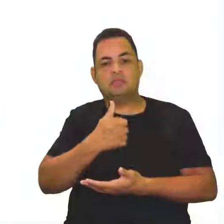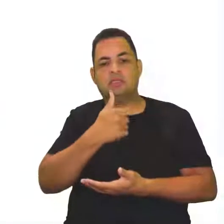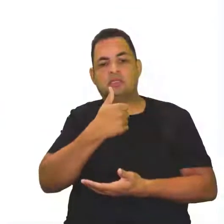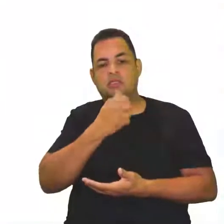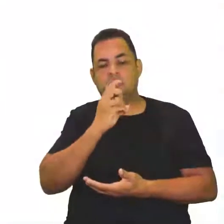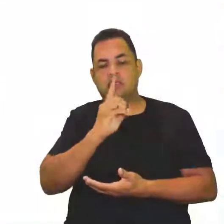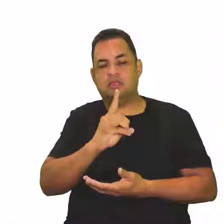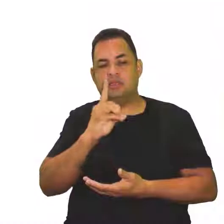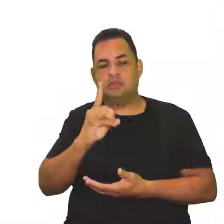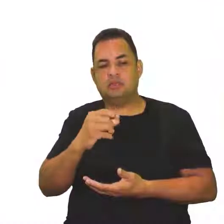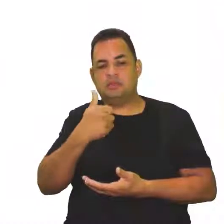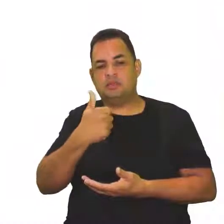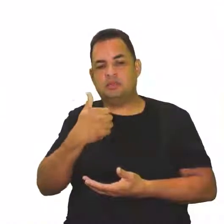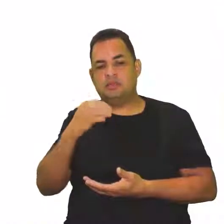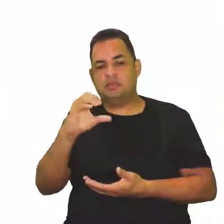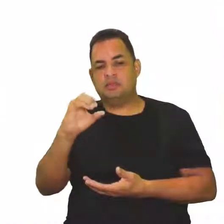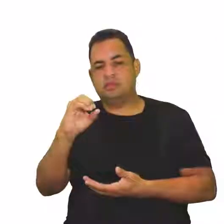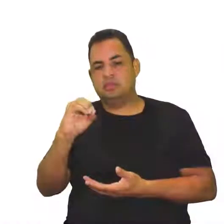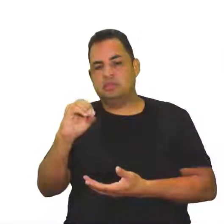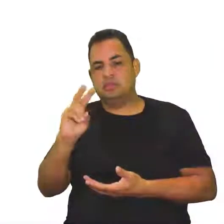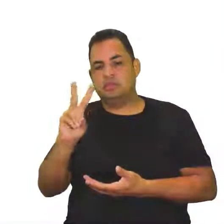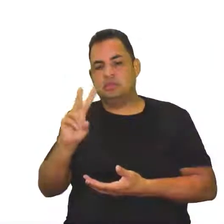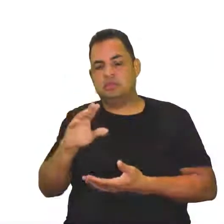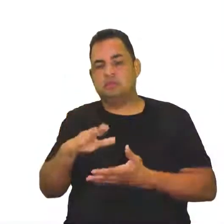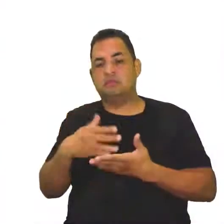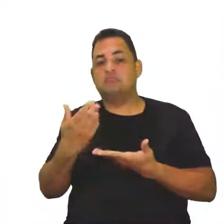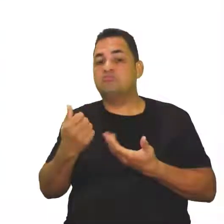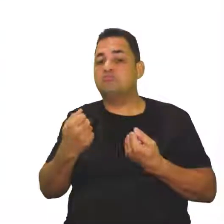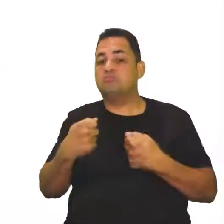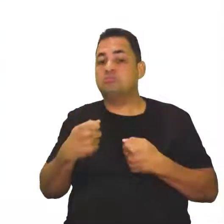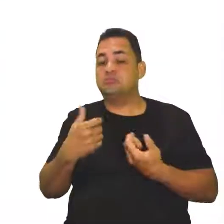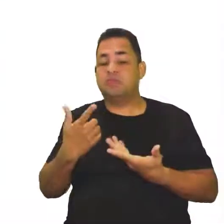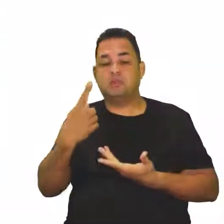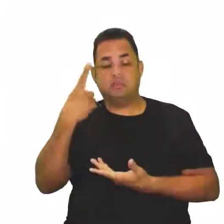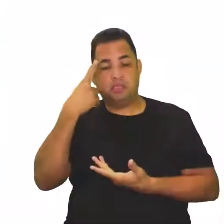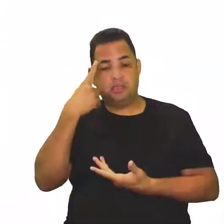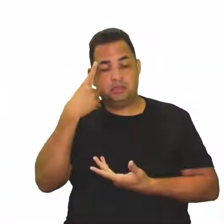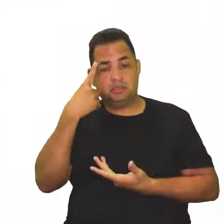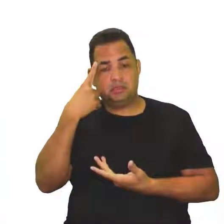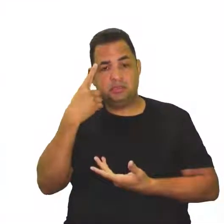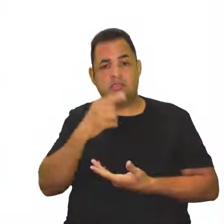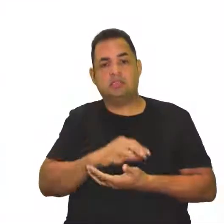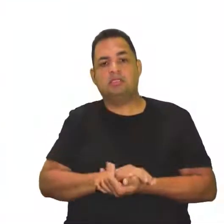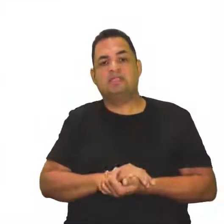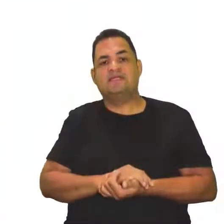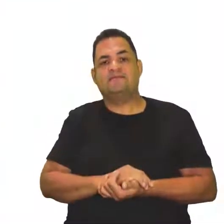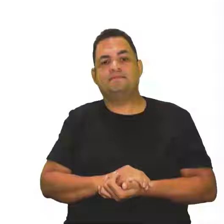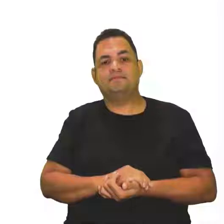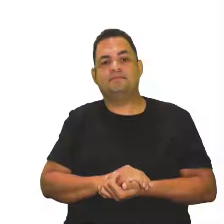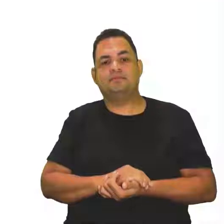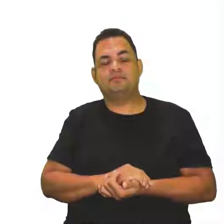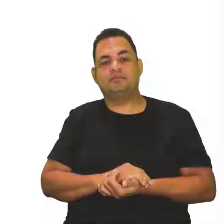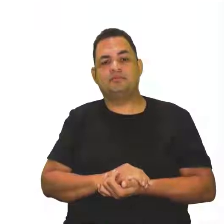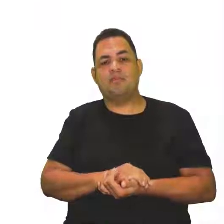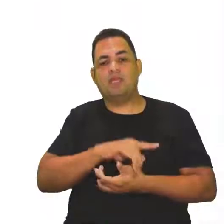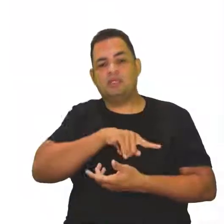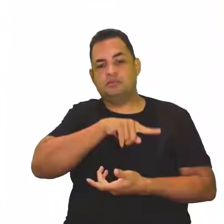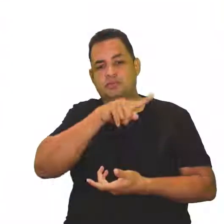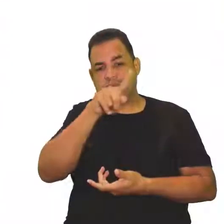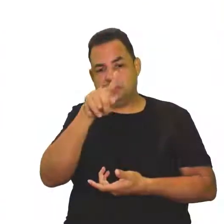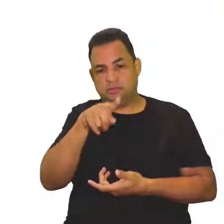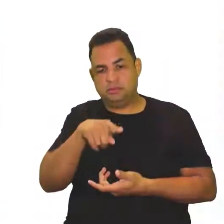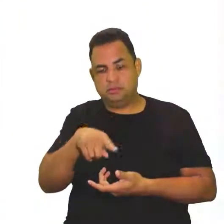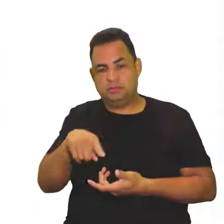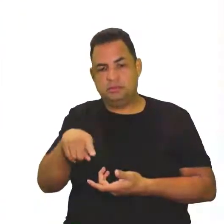se poderia imaginar. O que acontece? A superfície vai se moldar em relação a esse